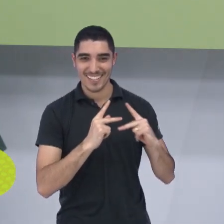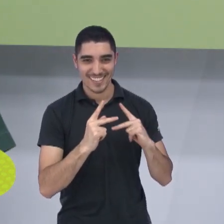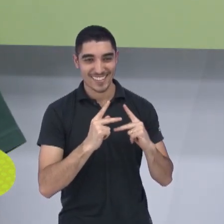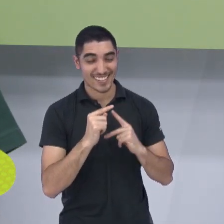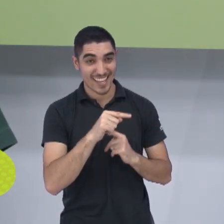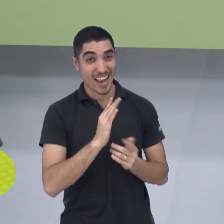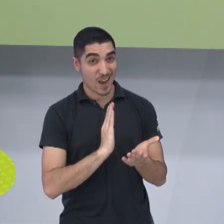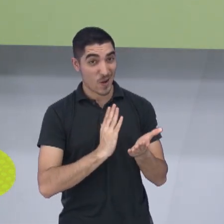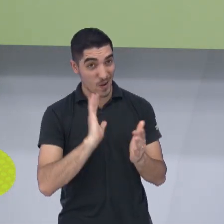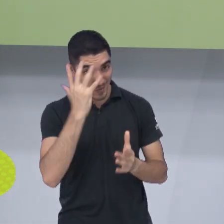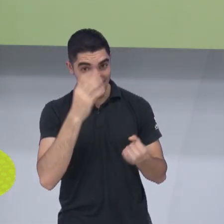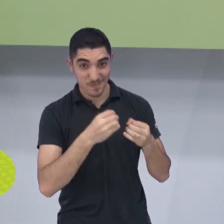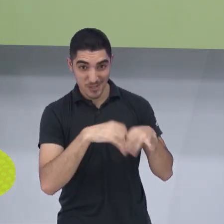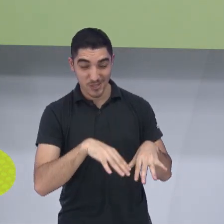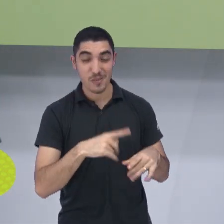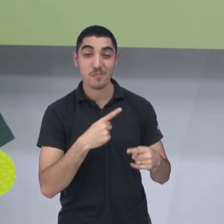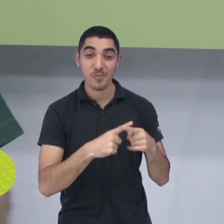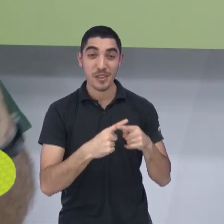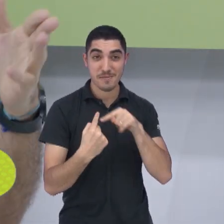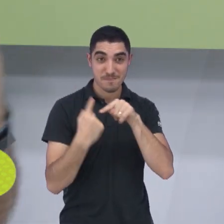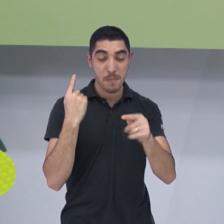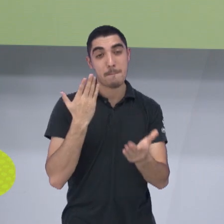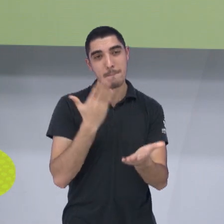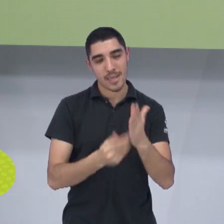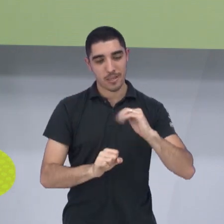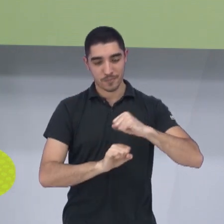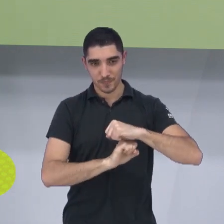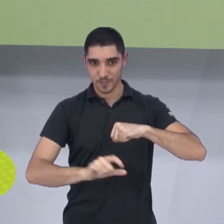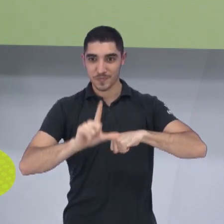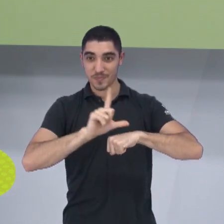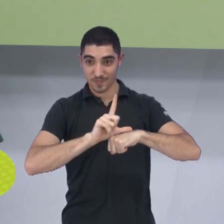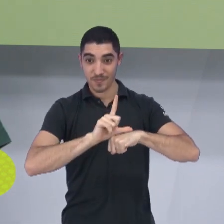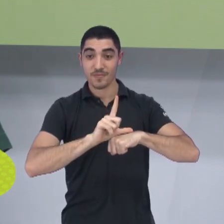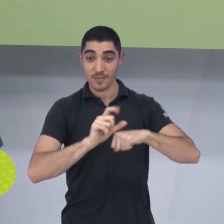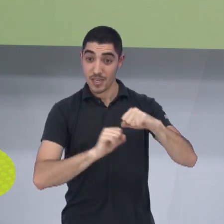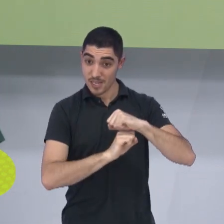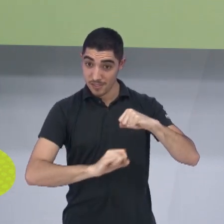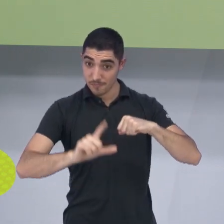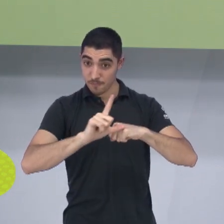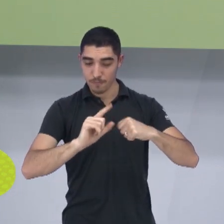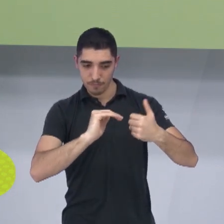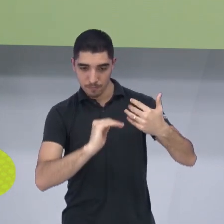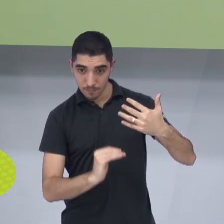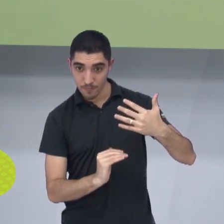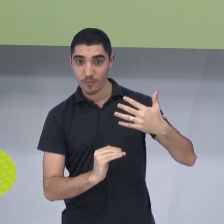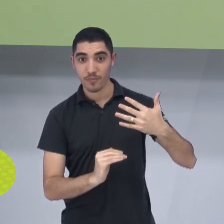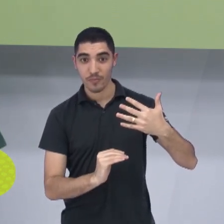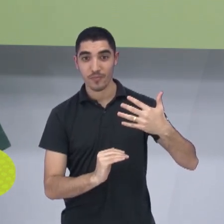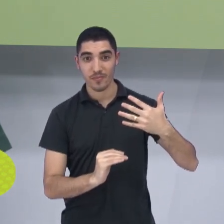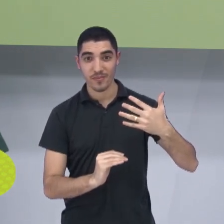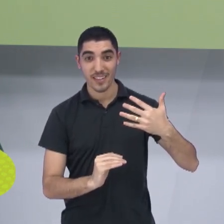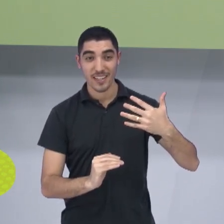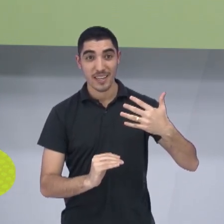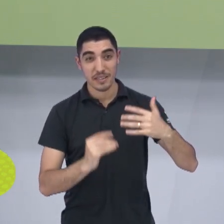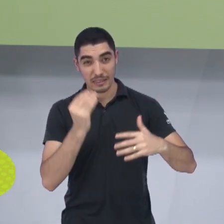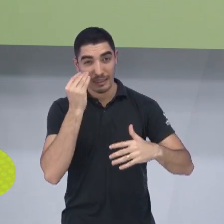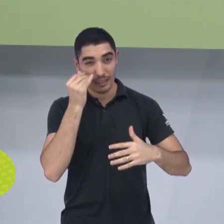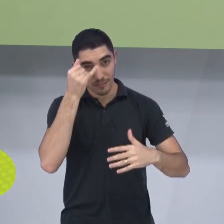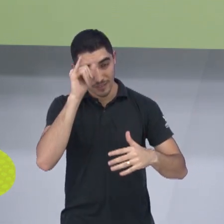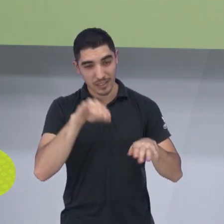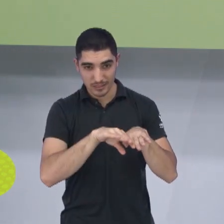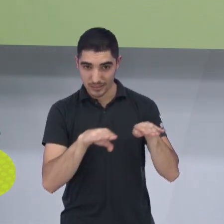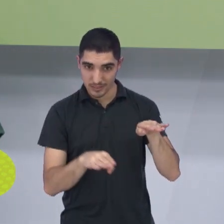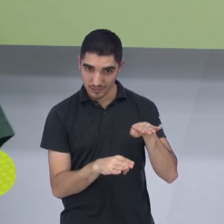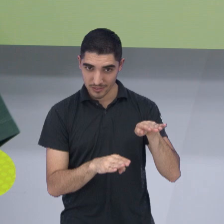nessa classificação foi a derrota para o São Lourenço, né? O São Lourenço estava abaixo, o São Lourenço está brigando para não cair para a 2ª divisão